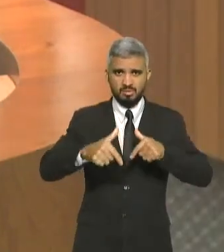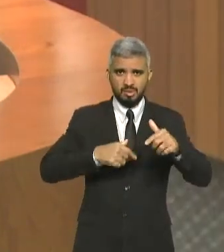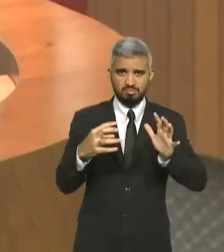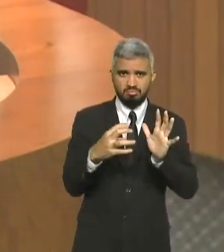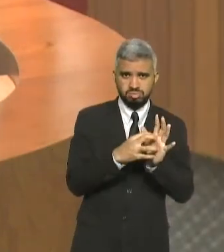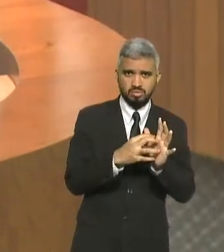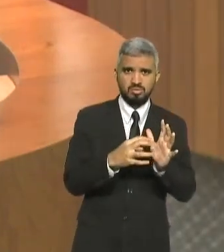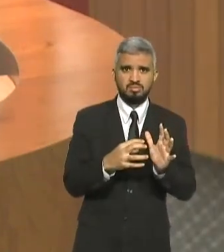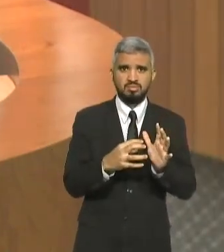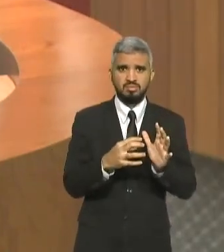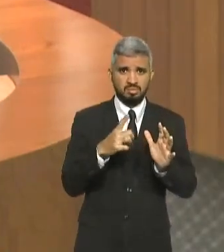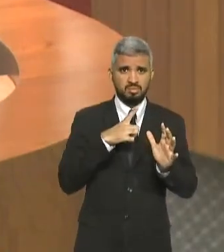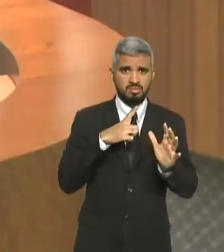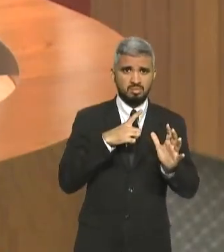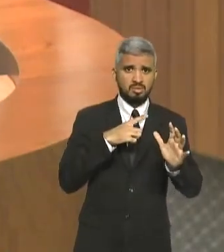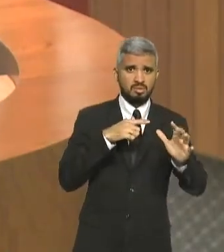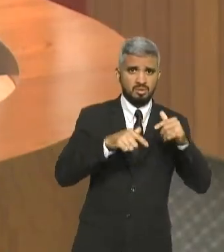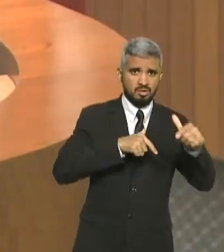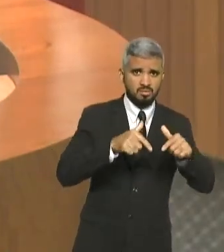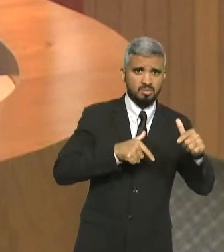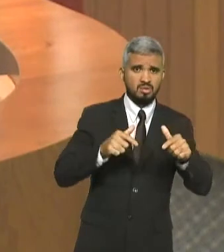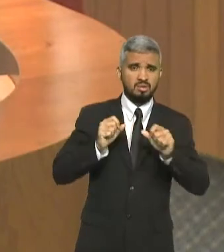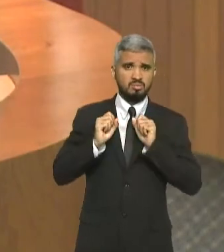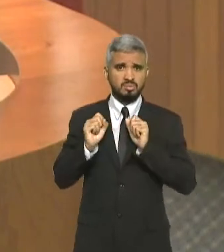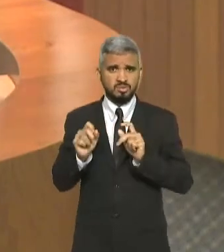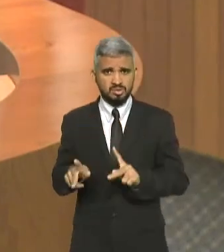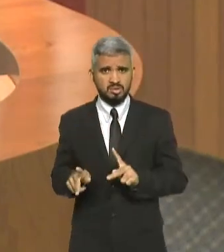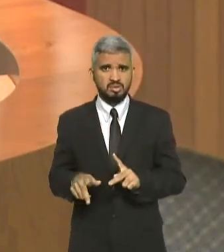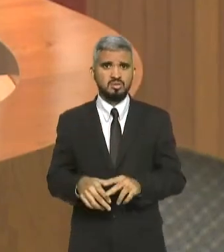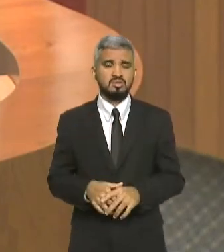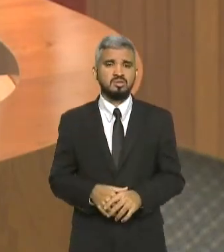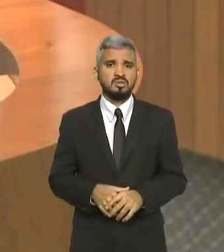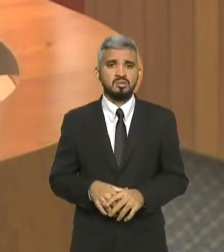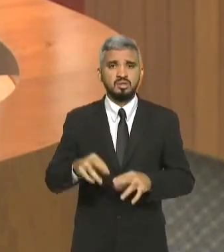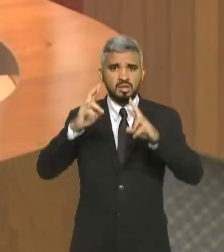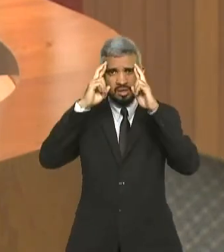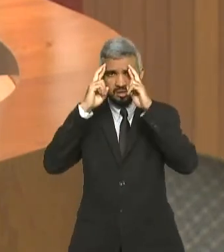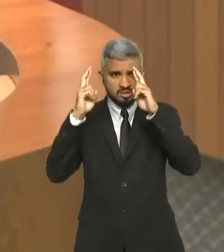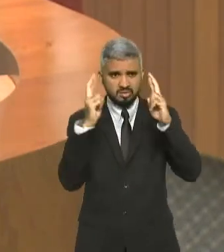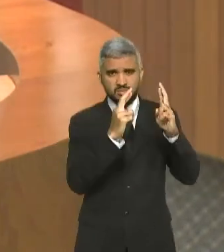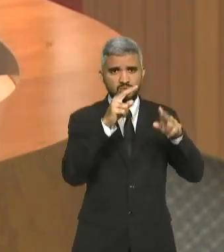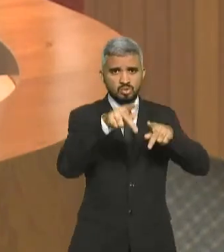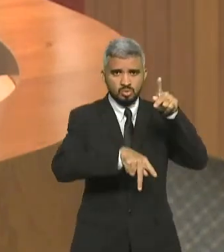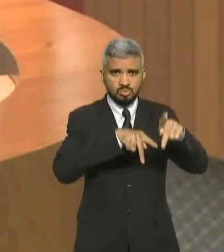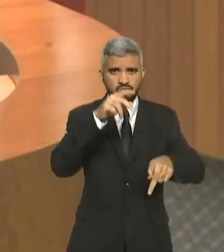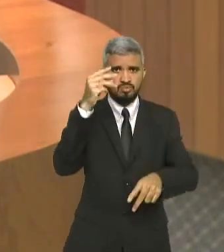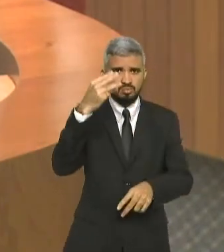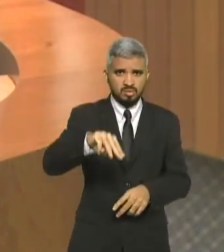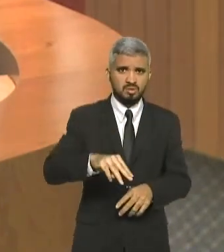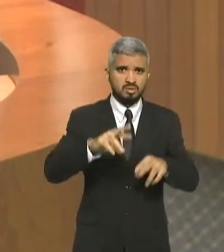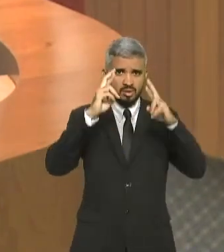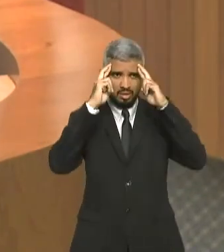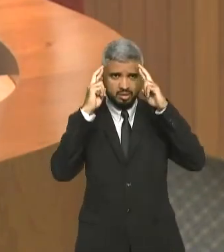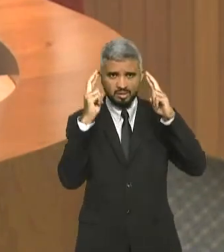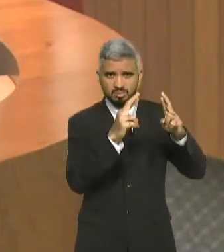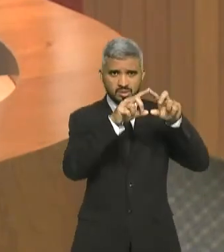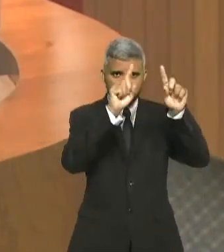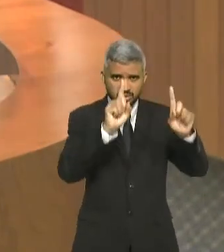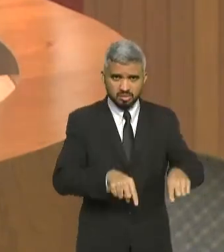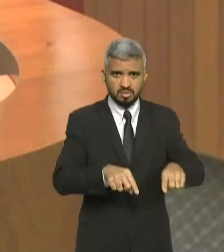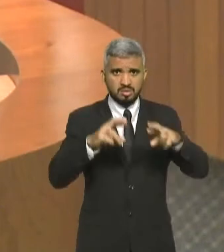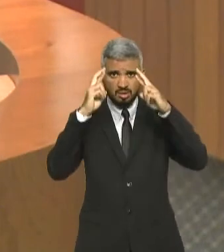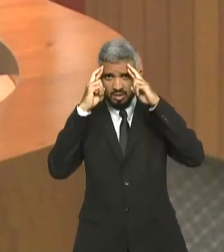aposentados e pensionistas. Respeite a população do Maranhão, respeite os servidores públicos e respeite os grevistas do